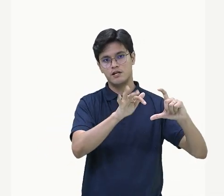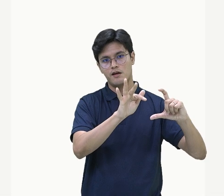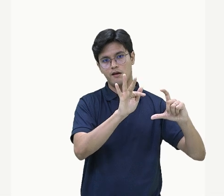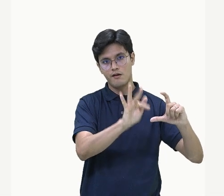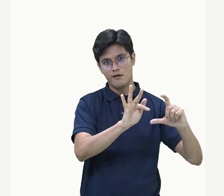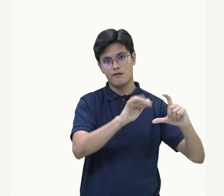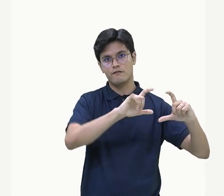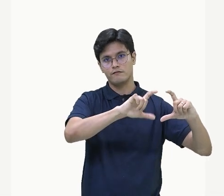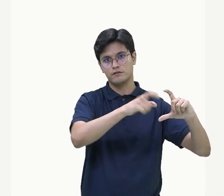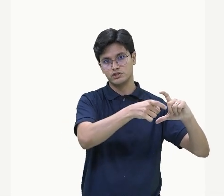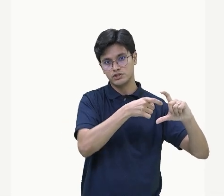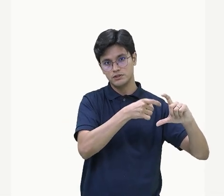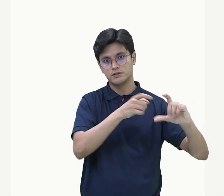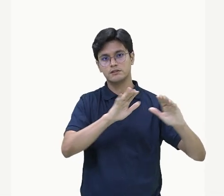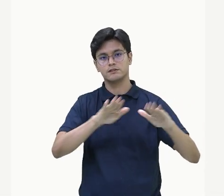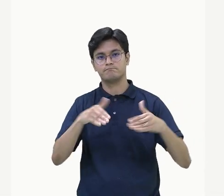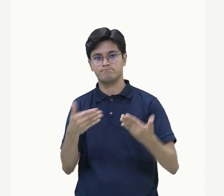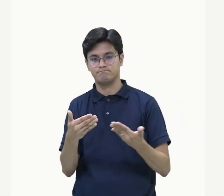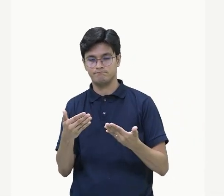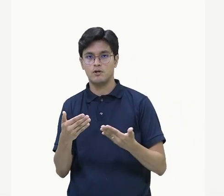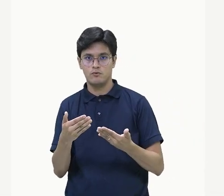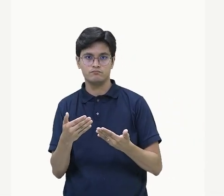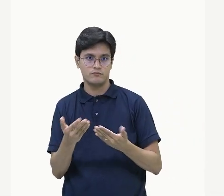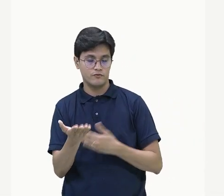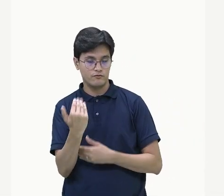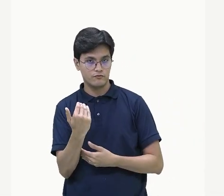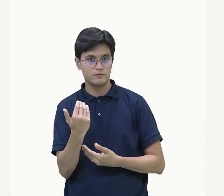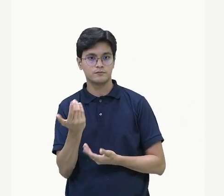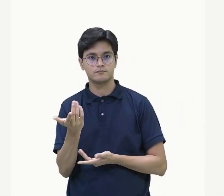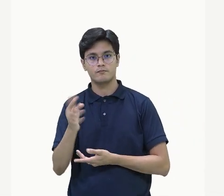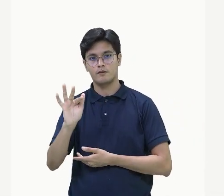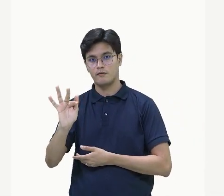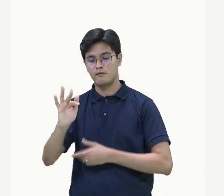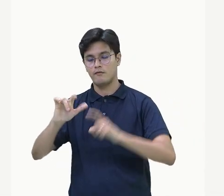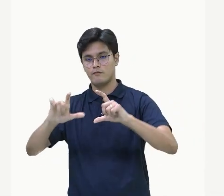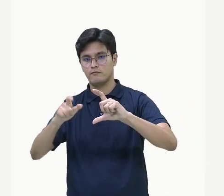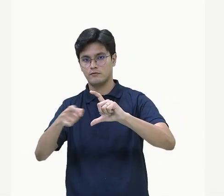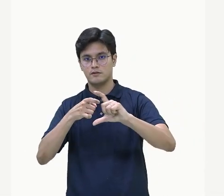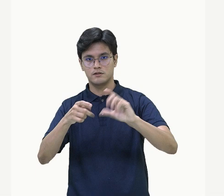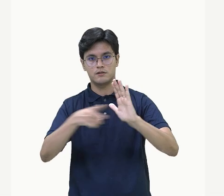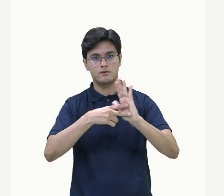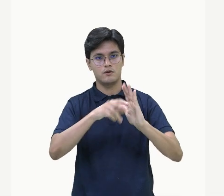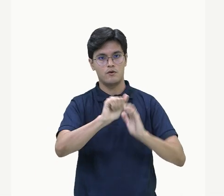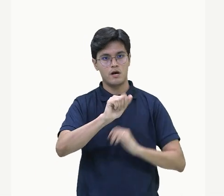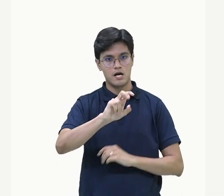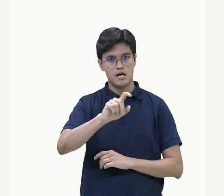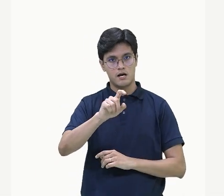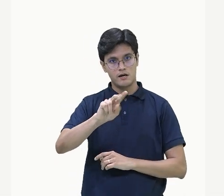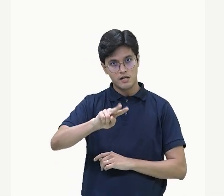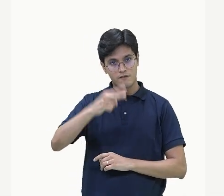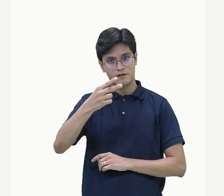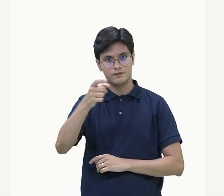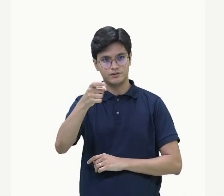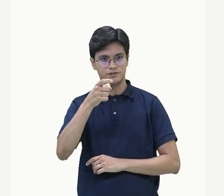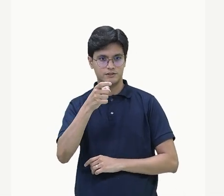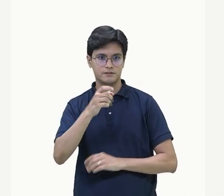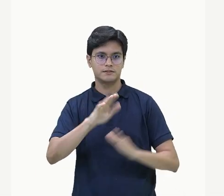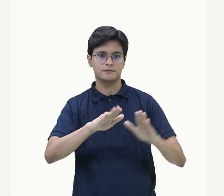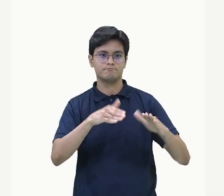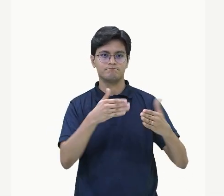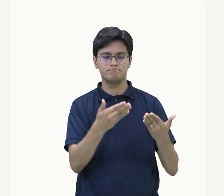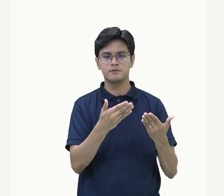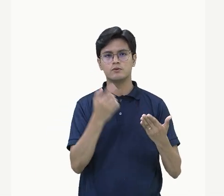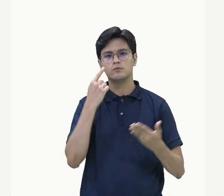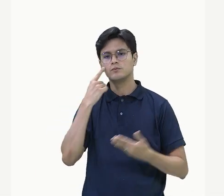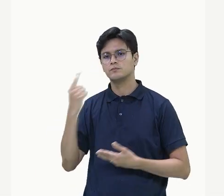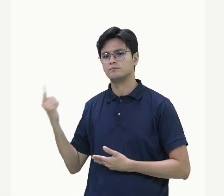x é a elevado a x. E quanto é f de g de x? No lugar do x,